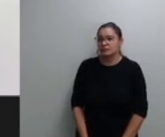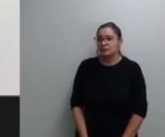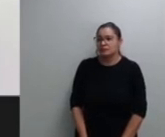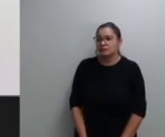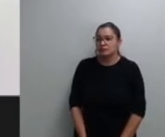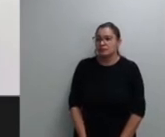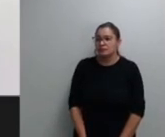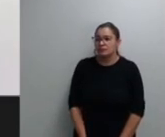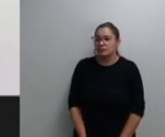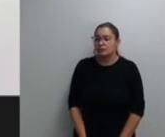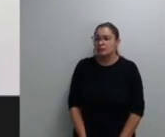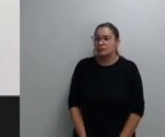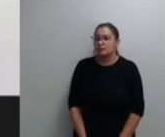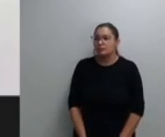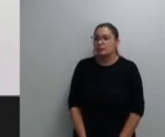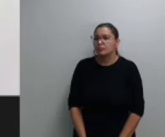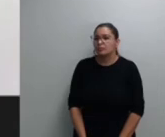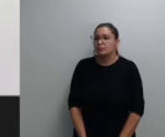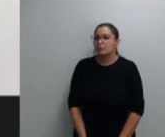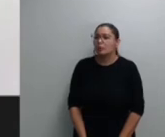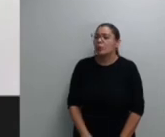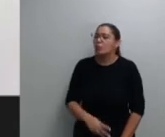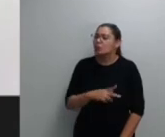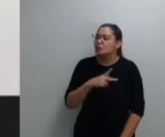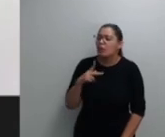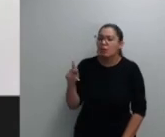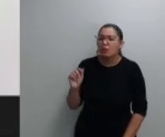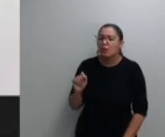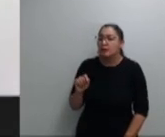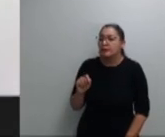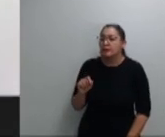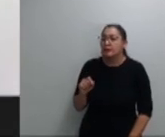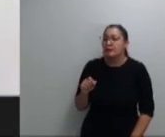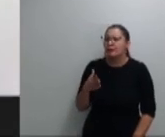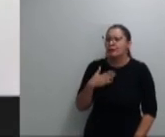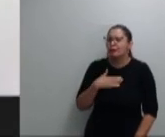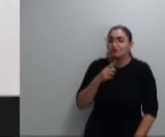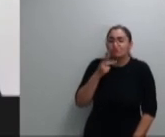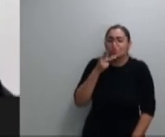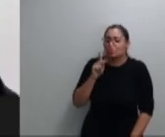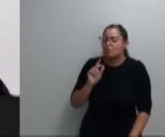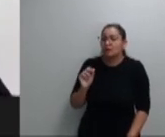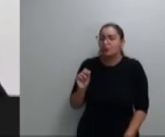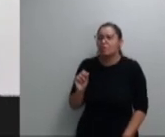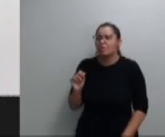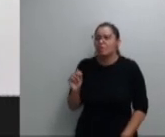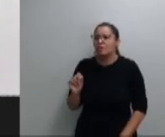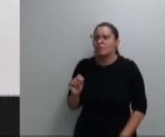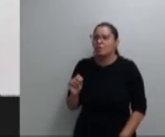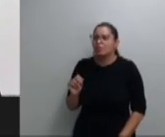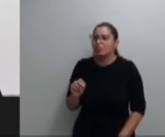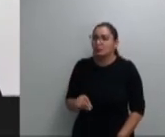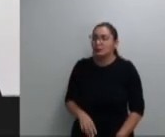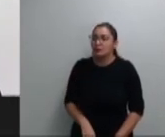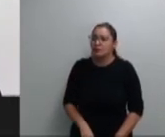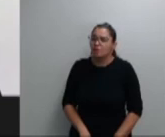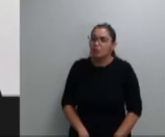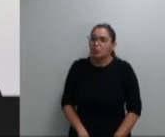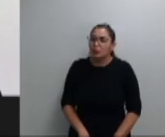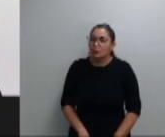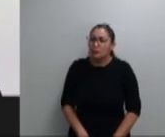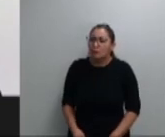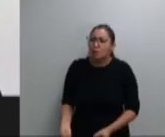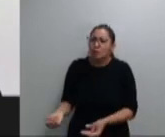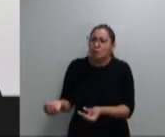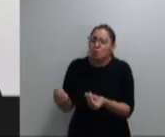aposentadoria pois não senhor presidente eu digo que efetivamente o doutor Rafael Monteiro ele trouxe